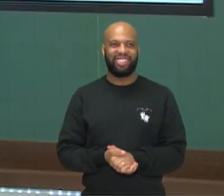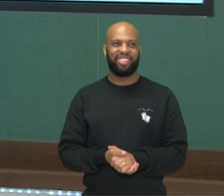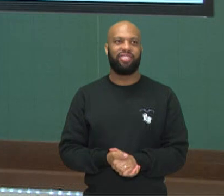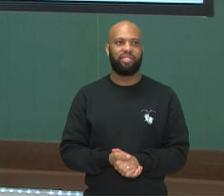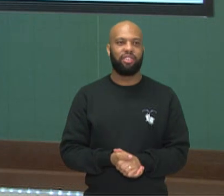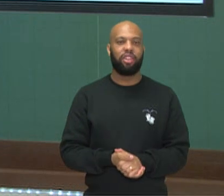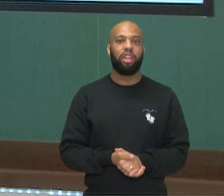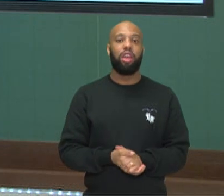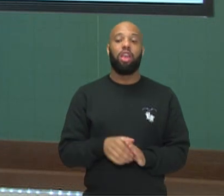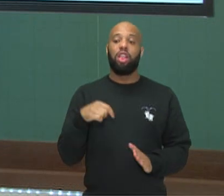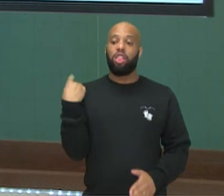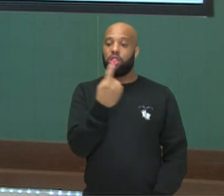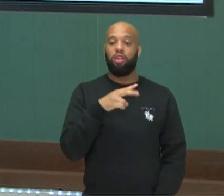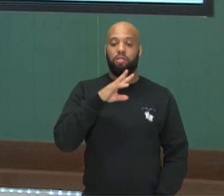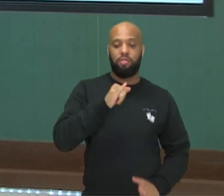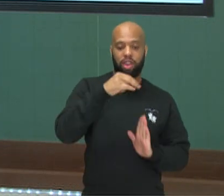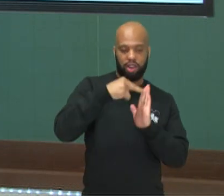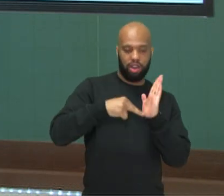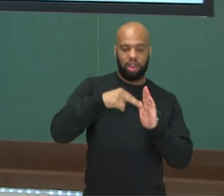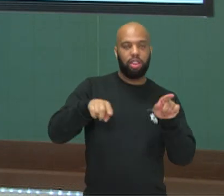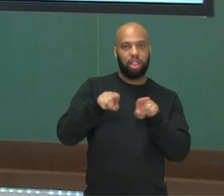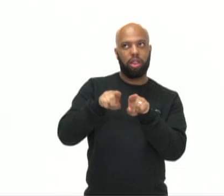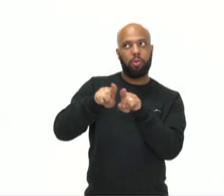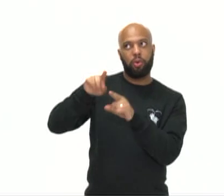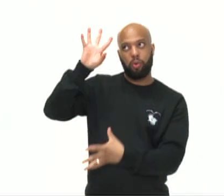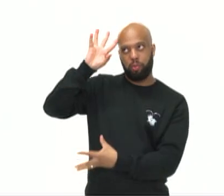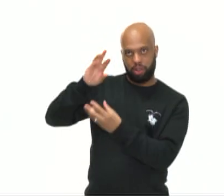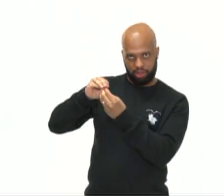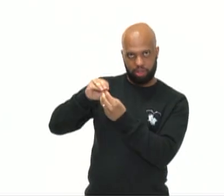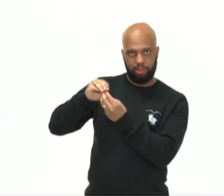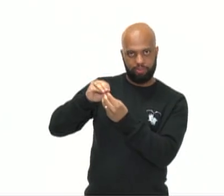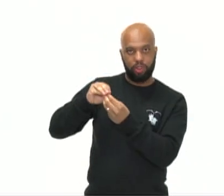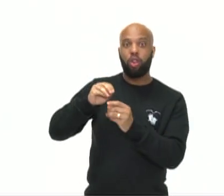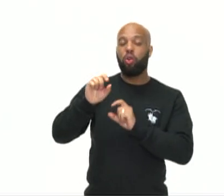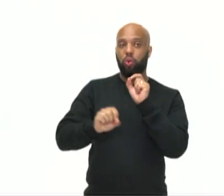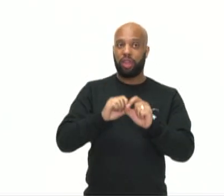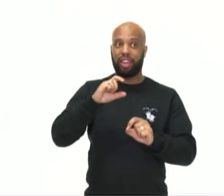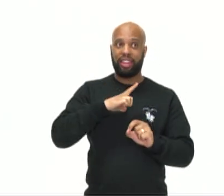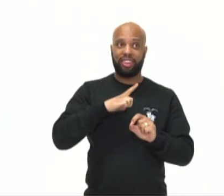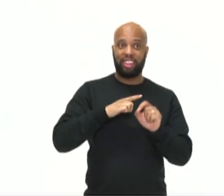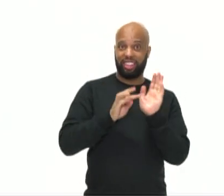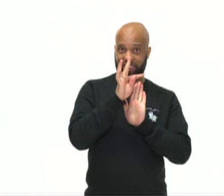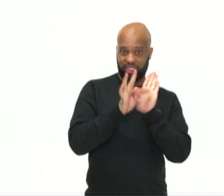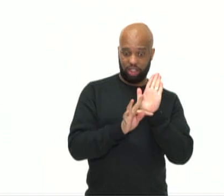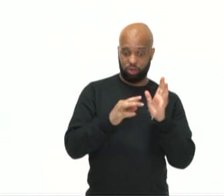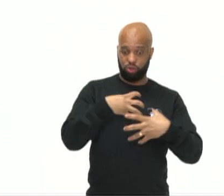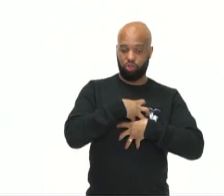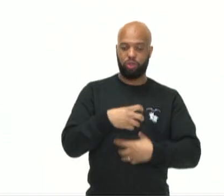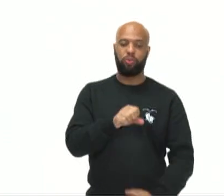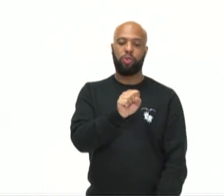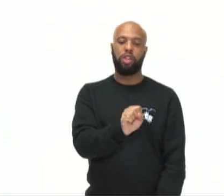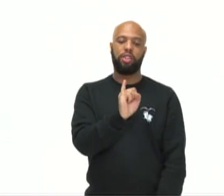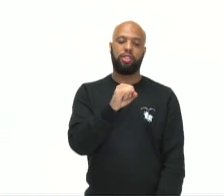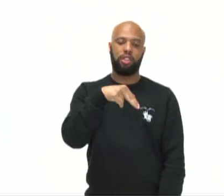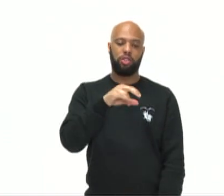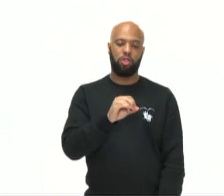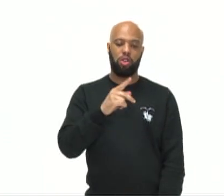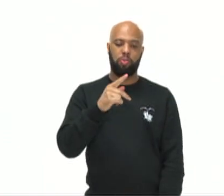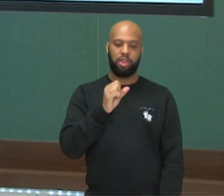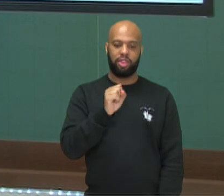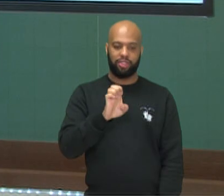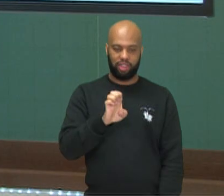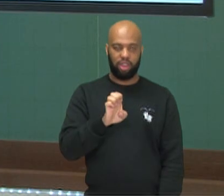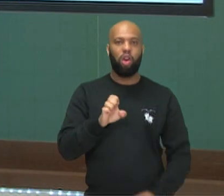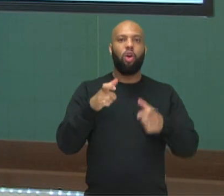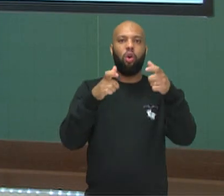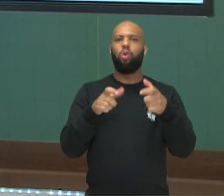Nós vamos ler, interpretar e comparar sinopses em diferentes suportes, em diferentes meios, né, que ele vai